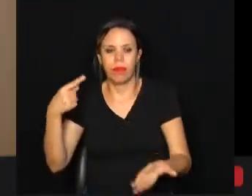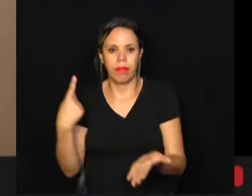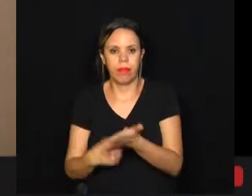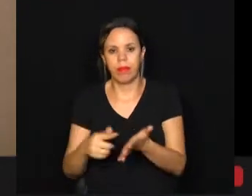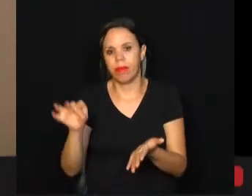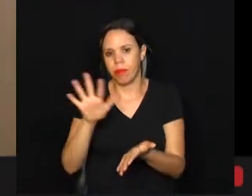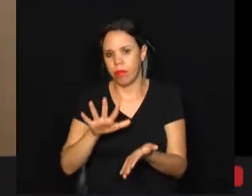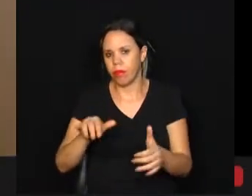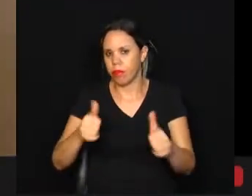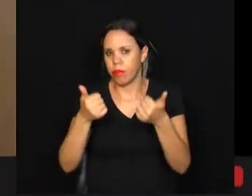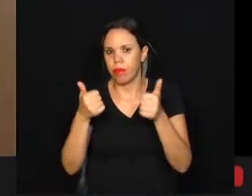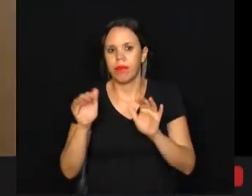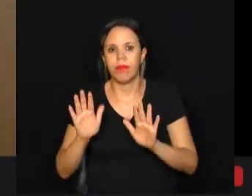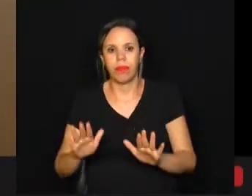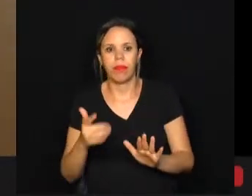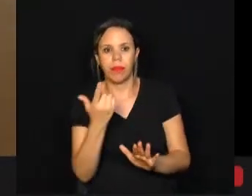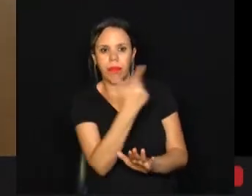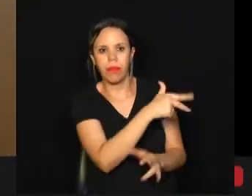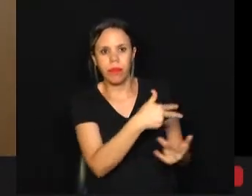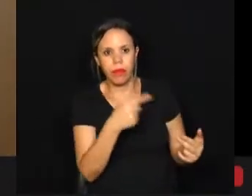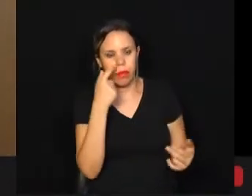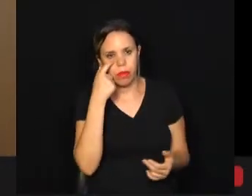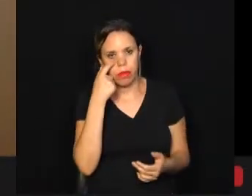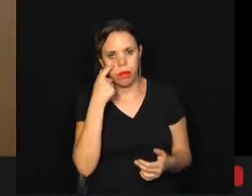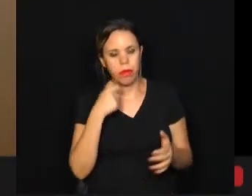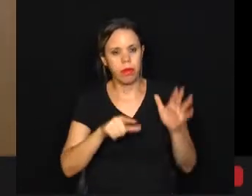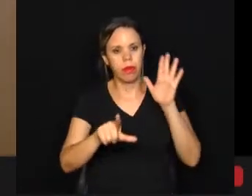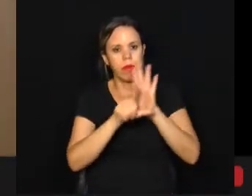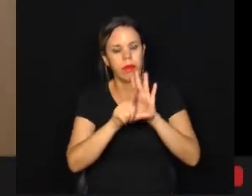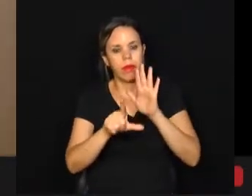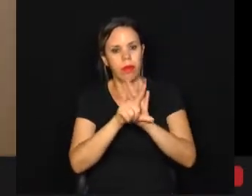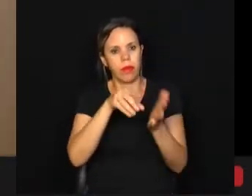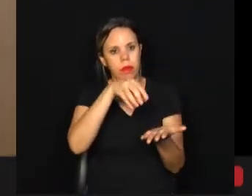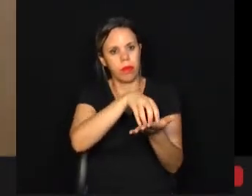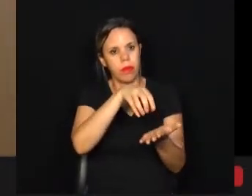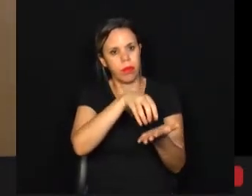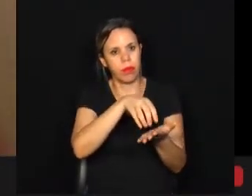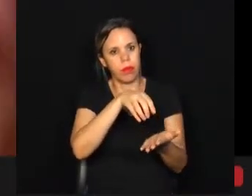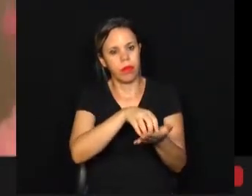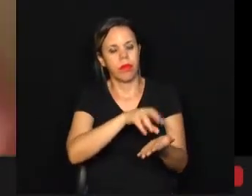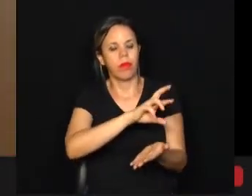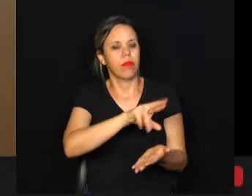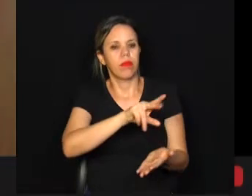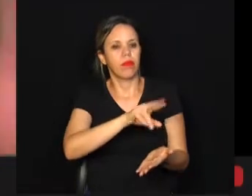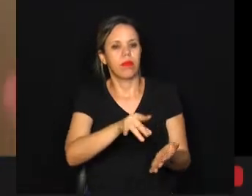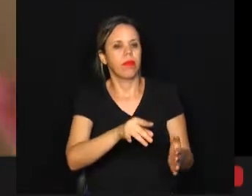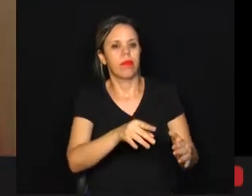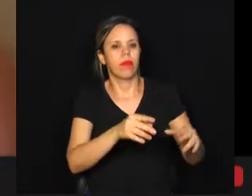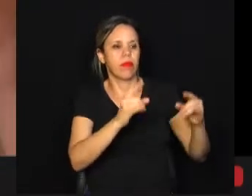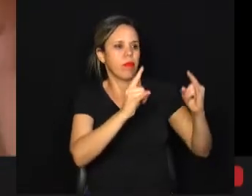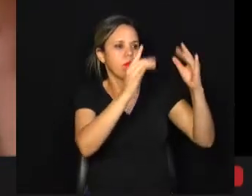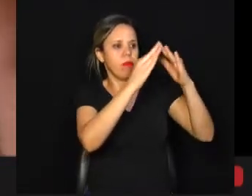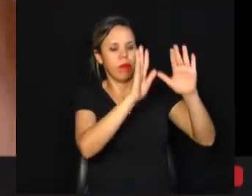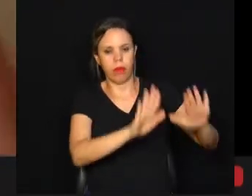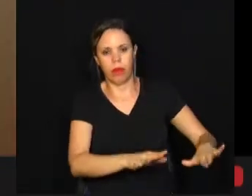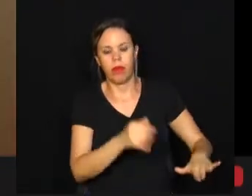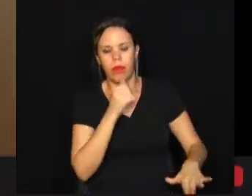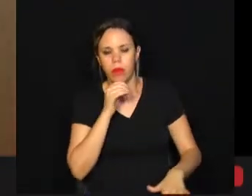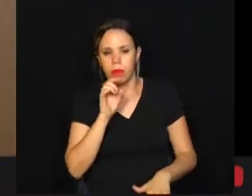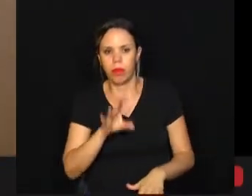muito positivo. Uma outra coisa foi a Lei do Patrimônio Imaterial, que também foi uma lei que